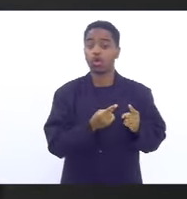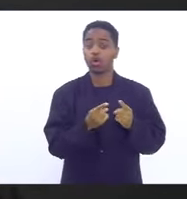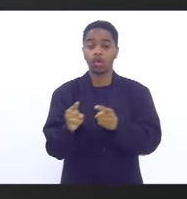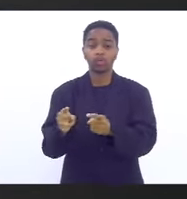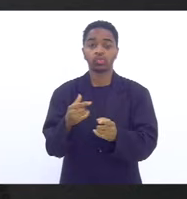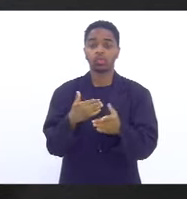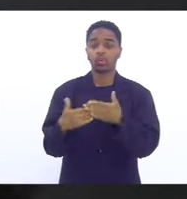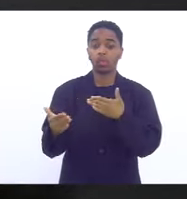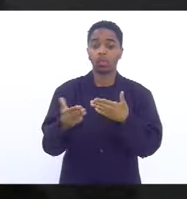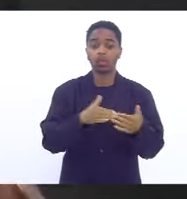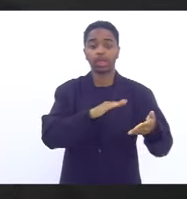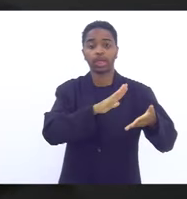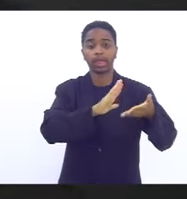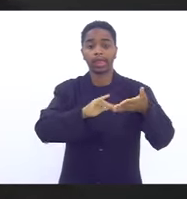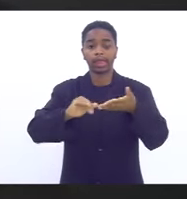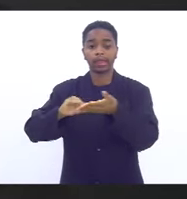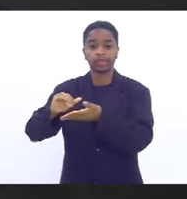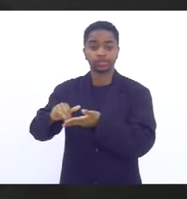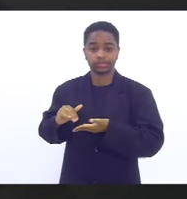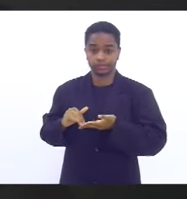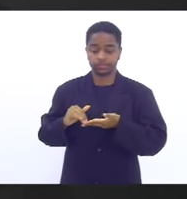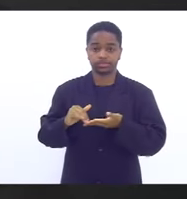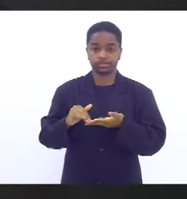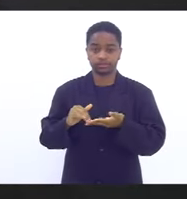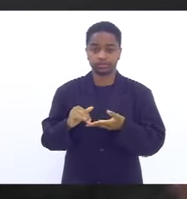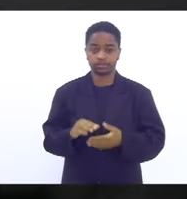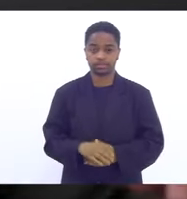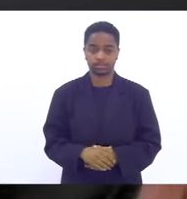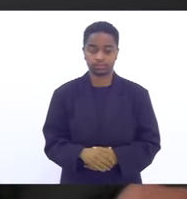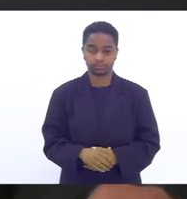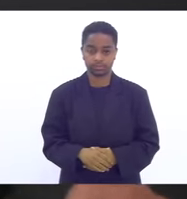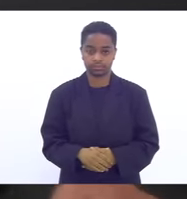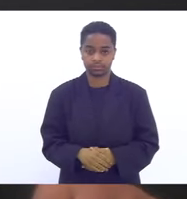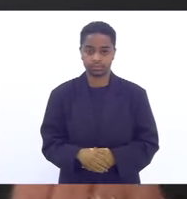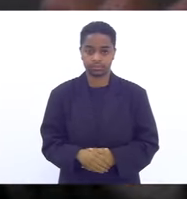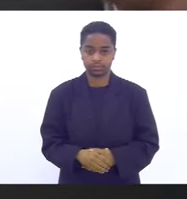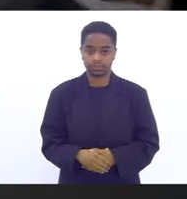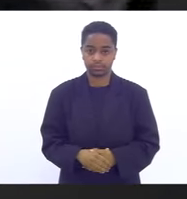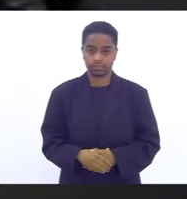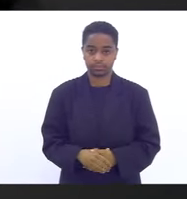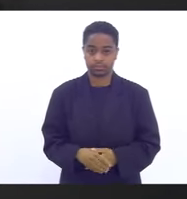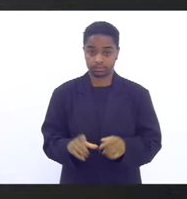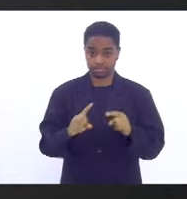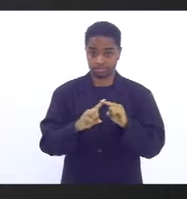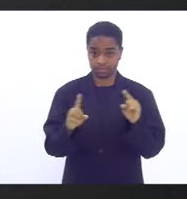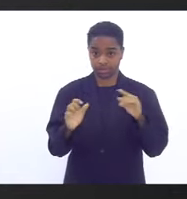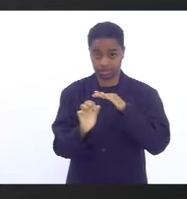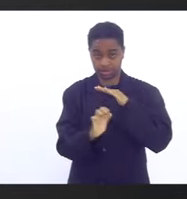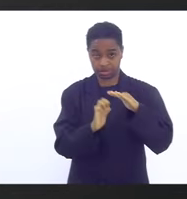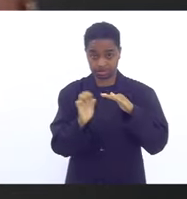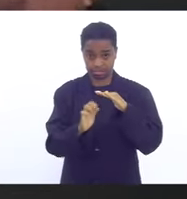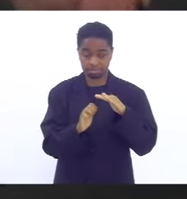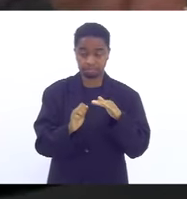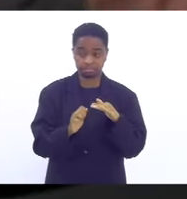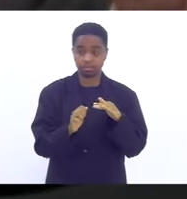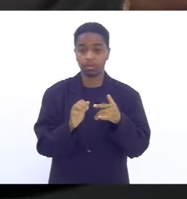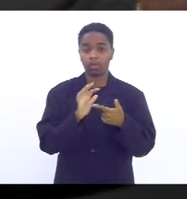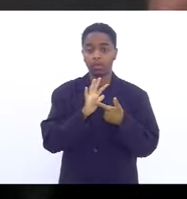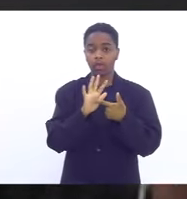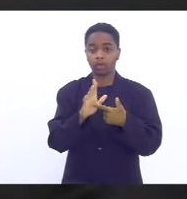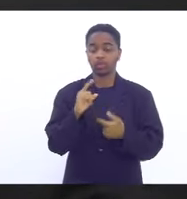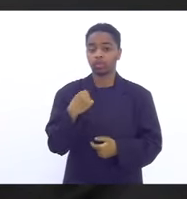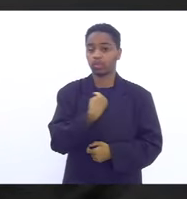qualquer retirada do plantio. E aí a Colube faz o laudo e diz: não